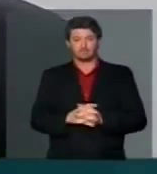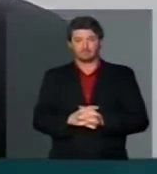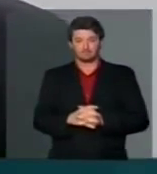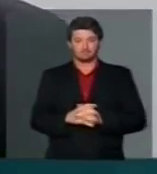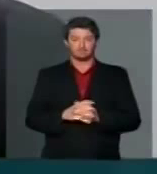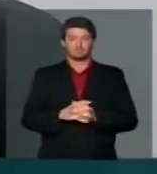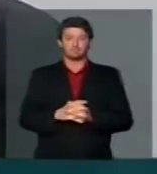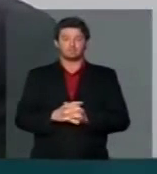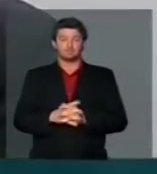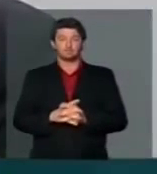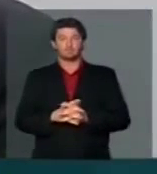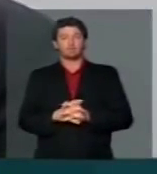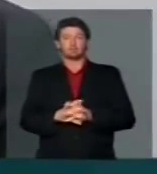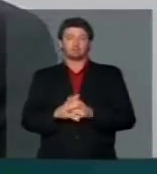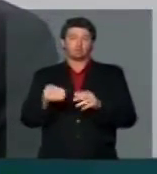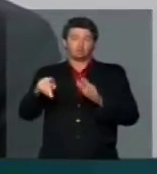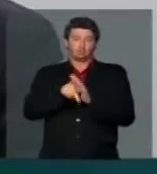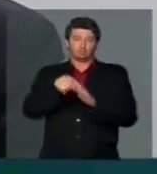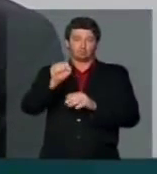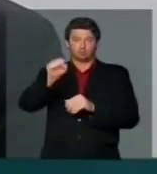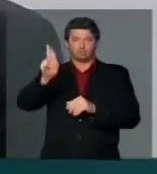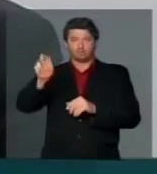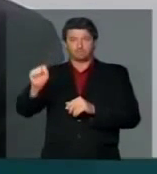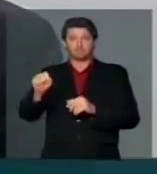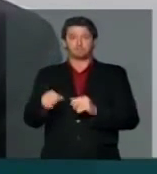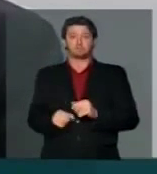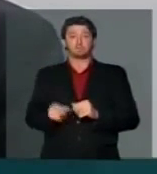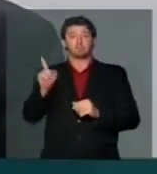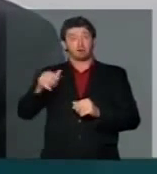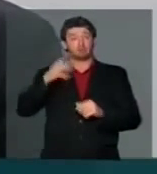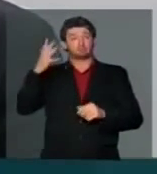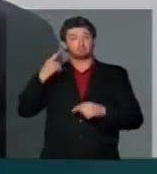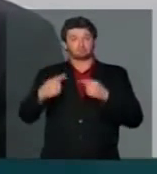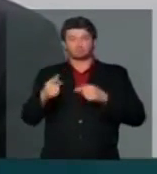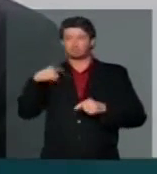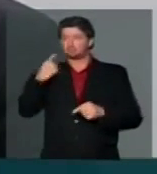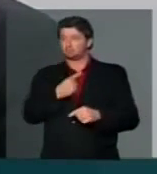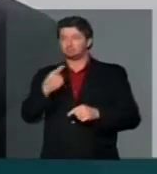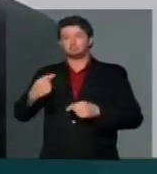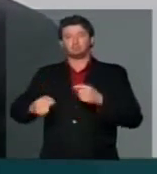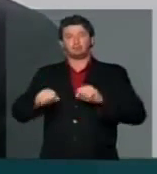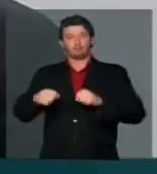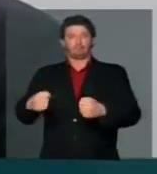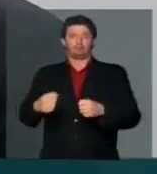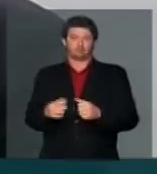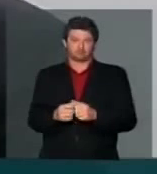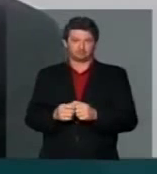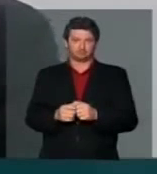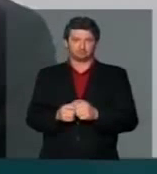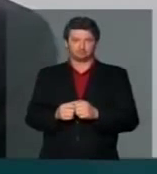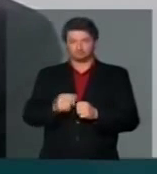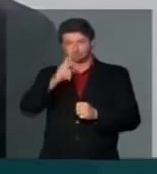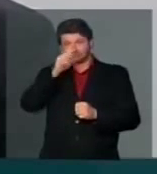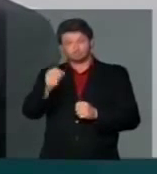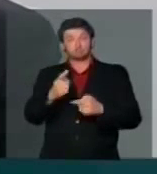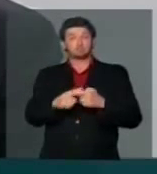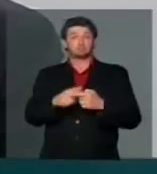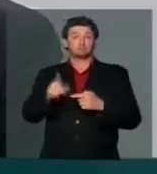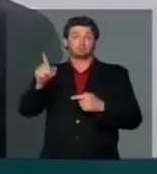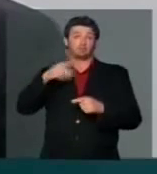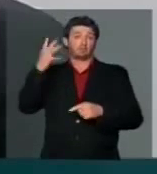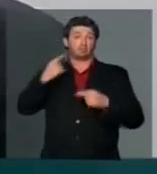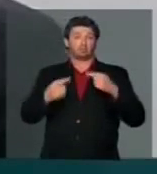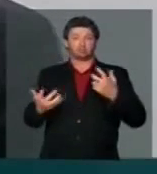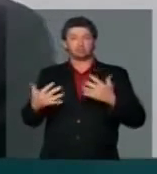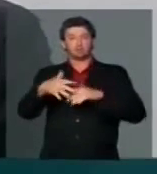e o nosso sistema único de saúde, que é essa política que a gente defende com unhas e dentes, porque é uma política